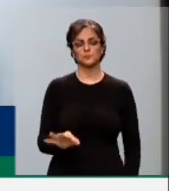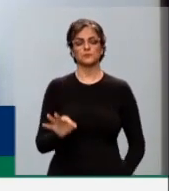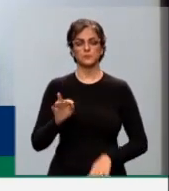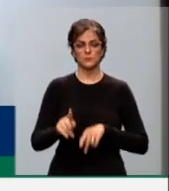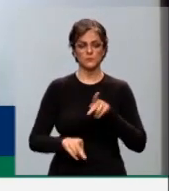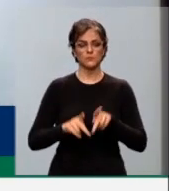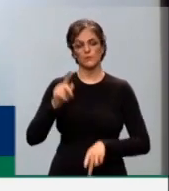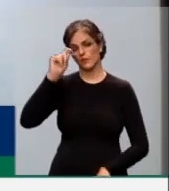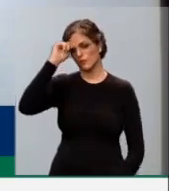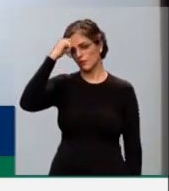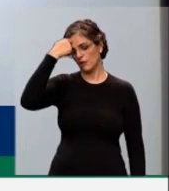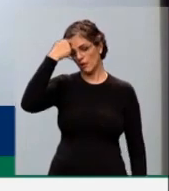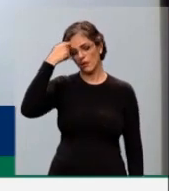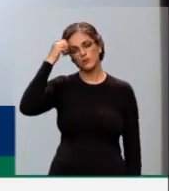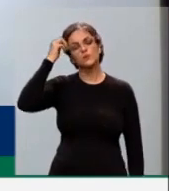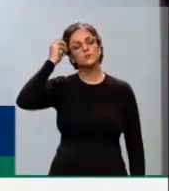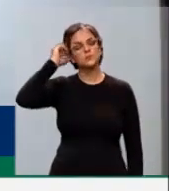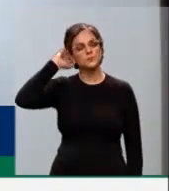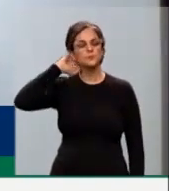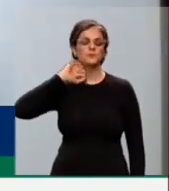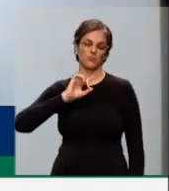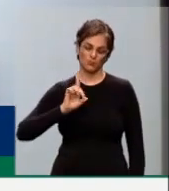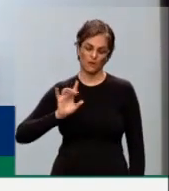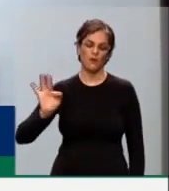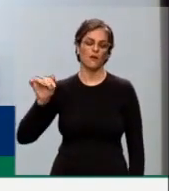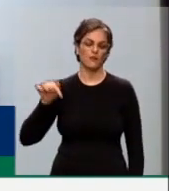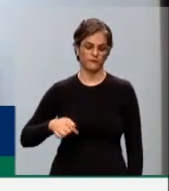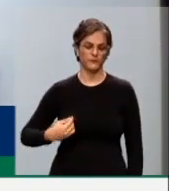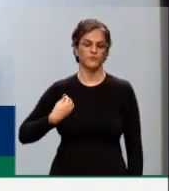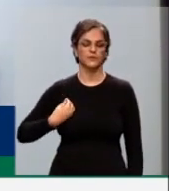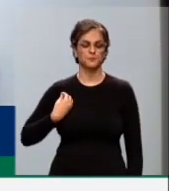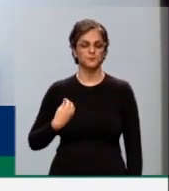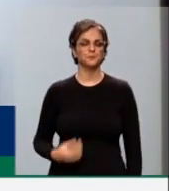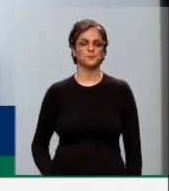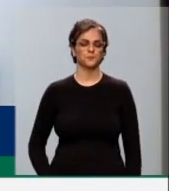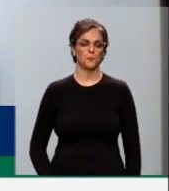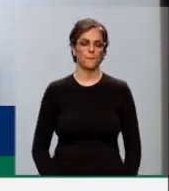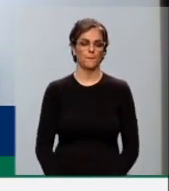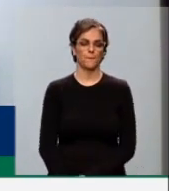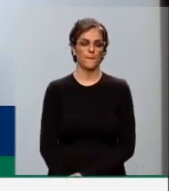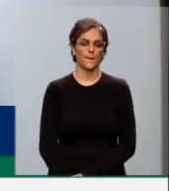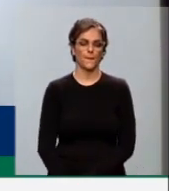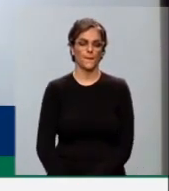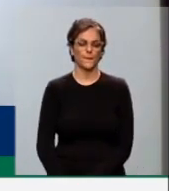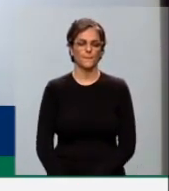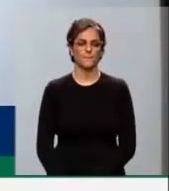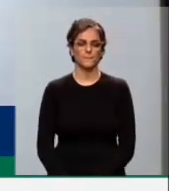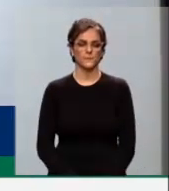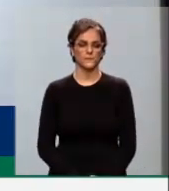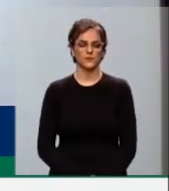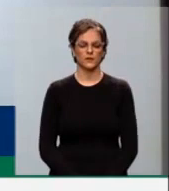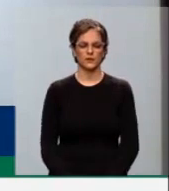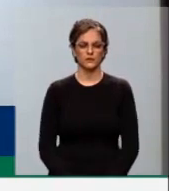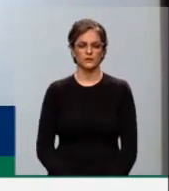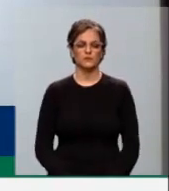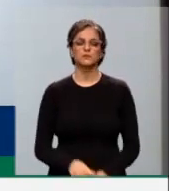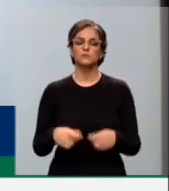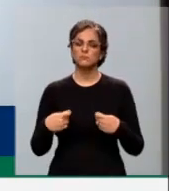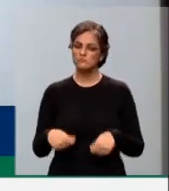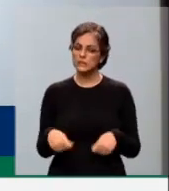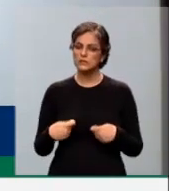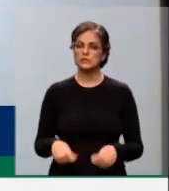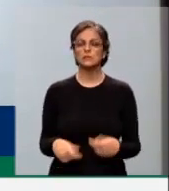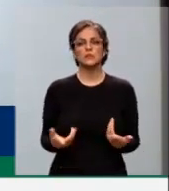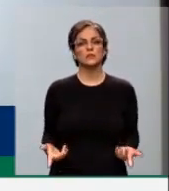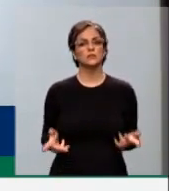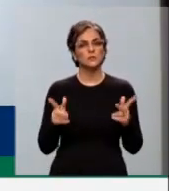negra compondo a população do Distrito Federal. A gente precisa desse reconhecimento que já estava na